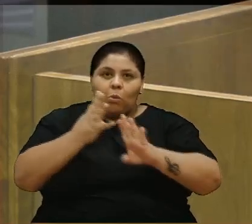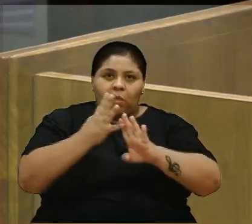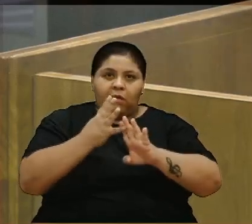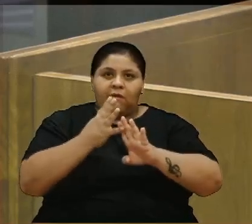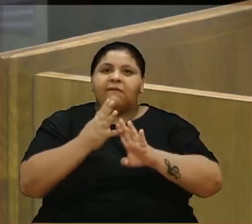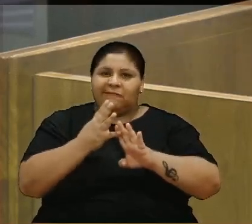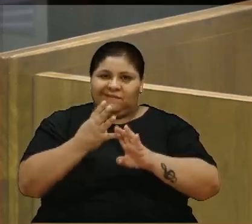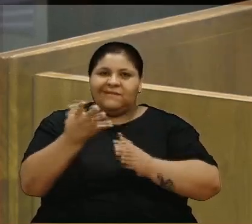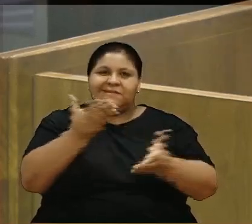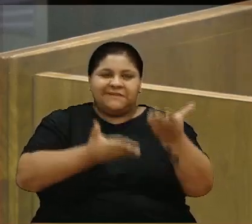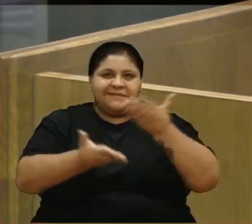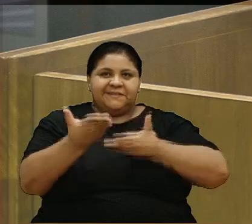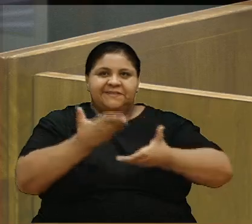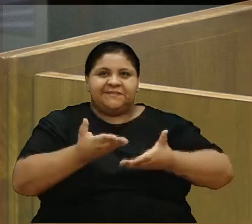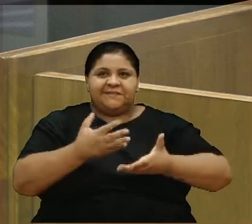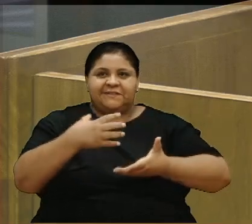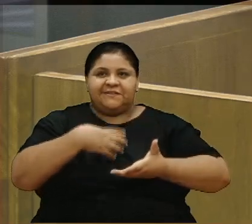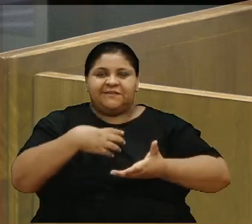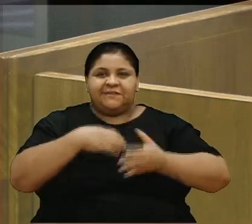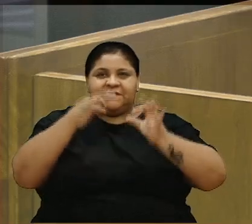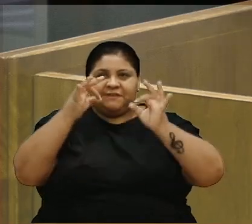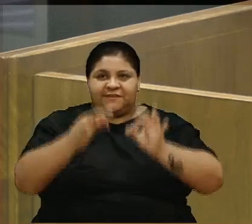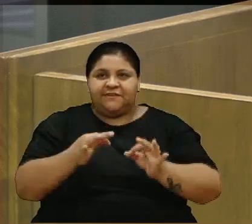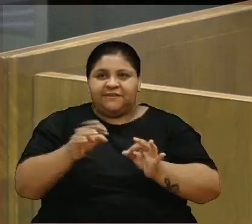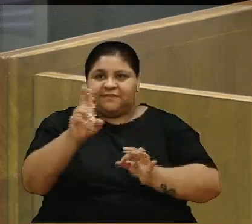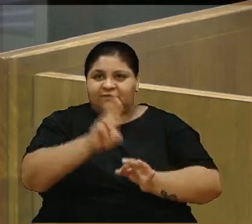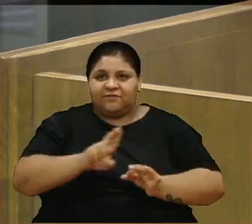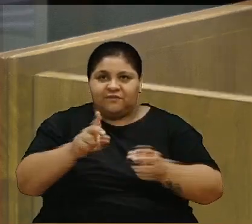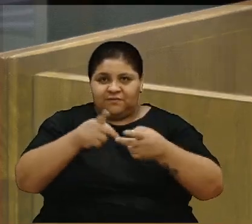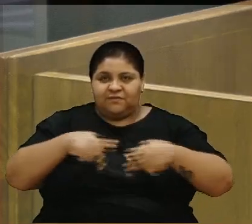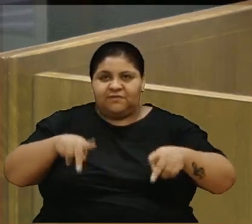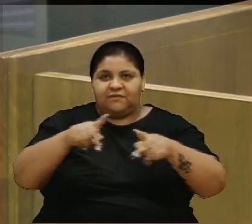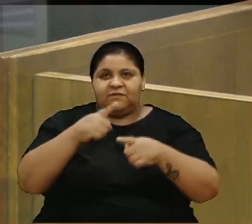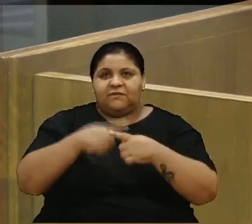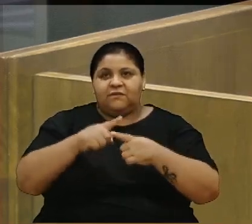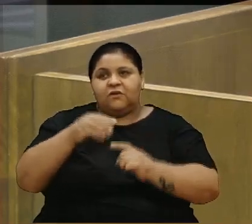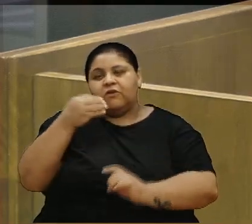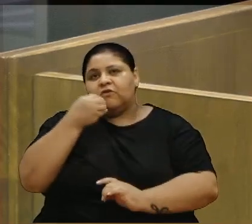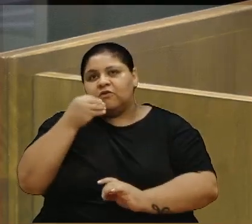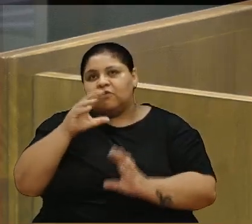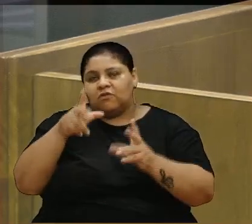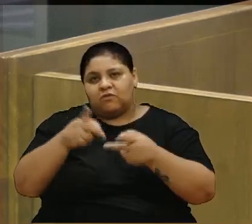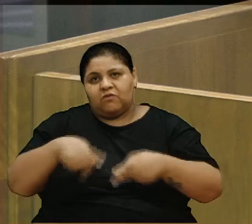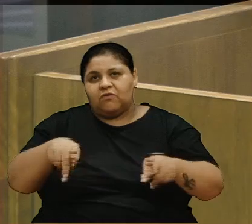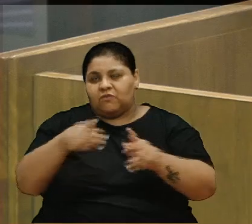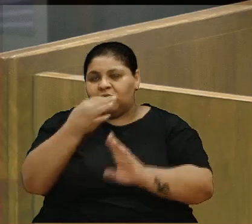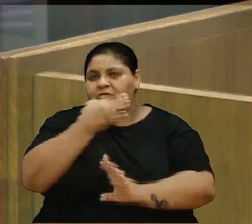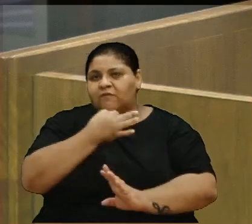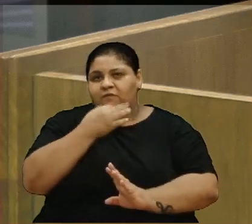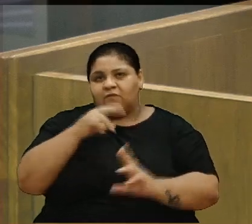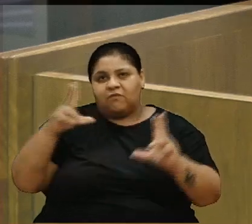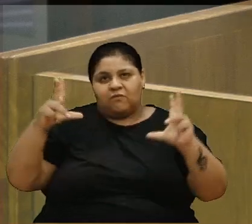forma responsável e qualitativa os usuários e a população, porque, obviamente, toda a população de Caxias do